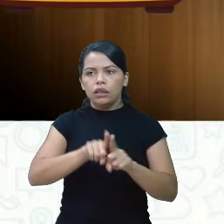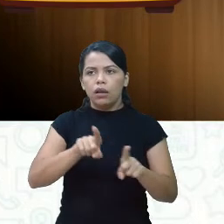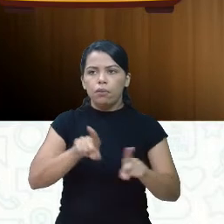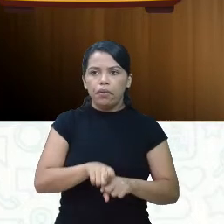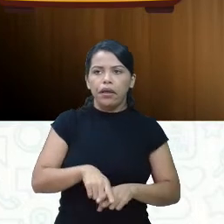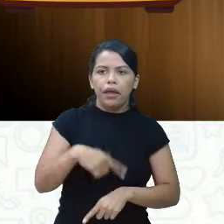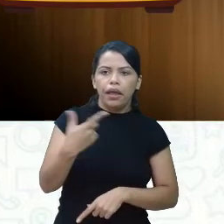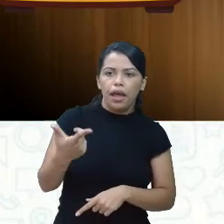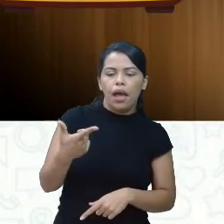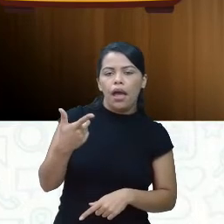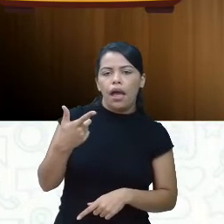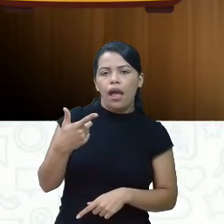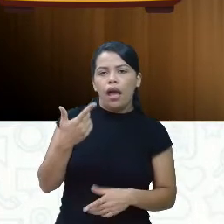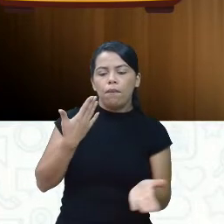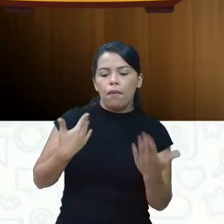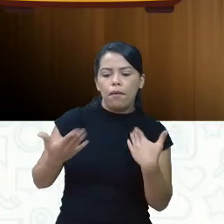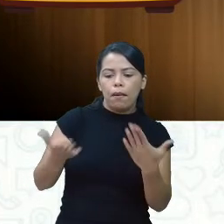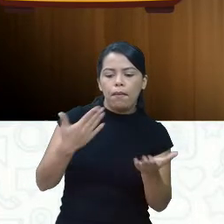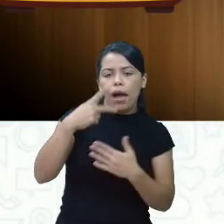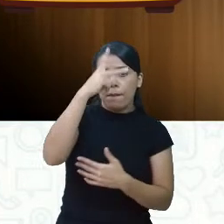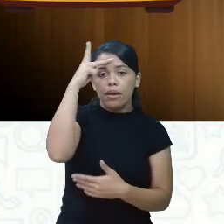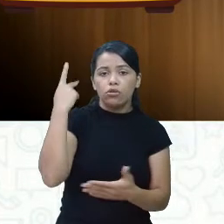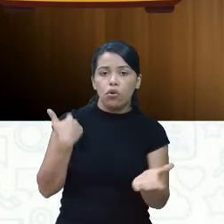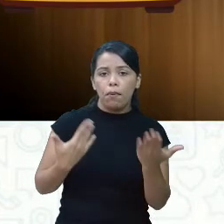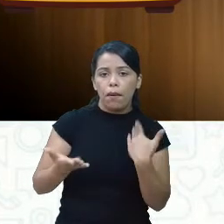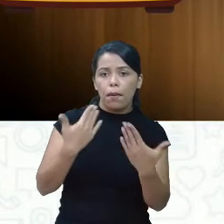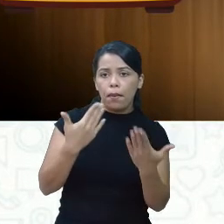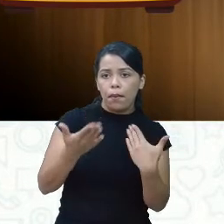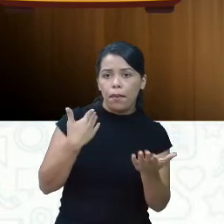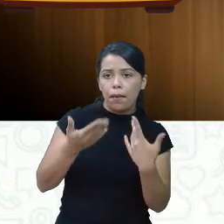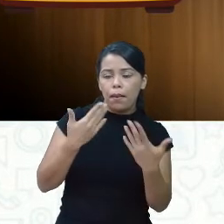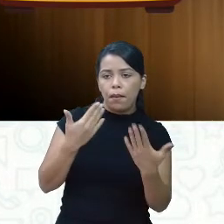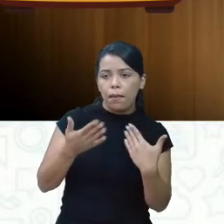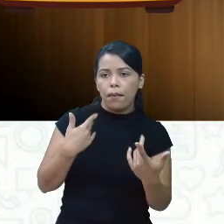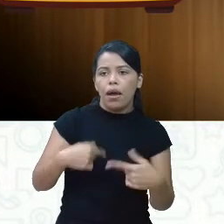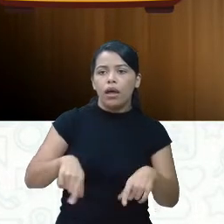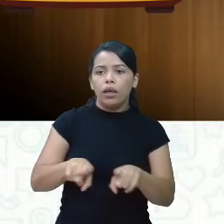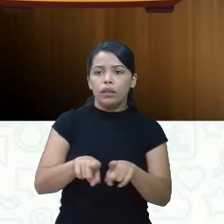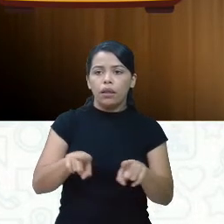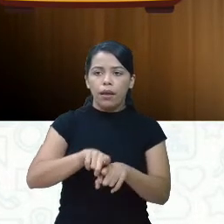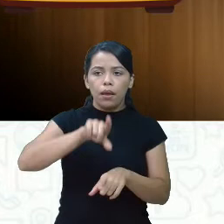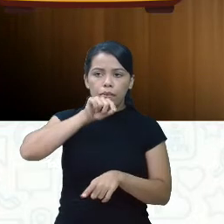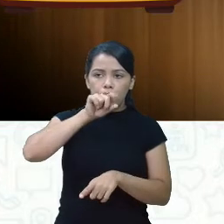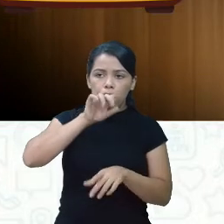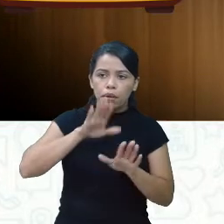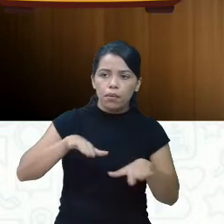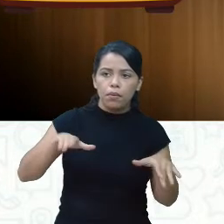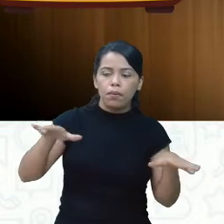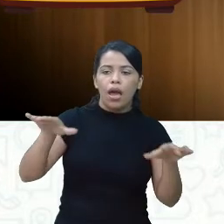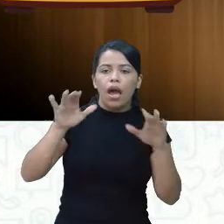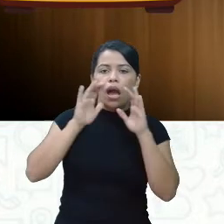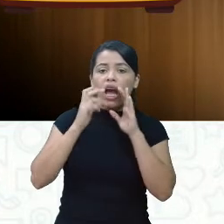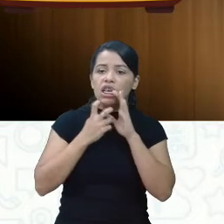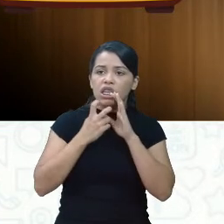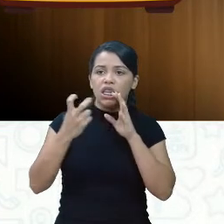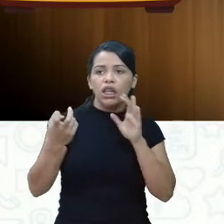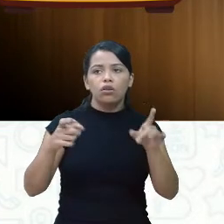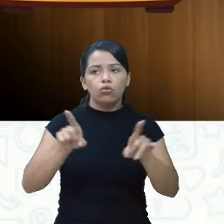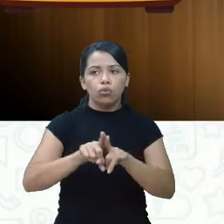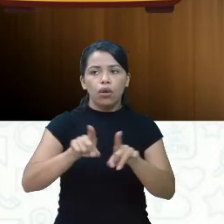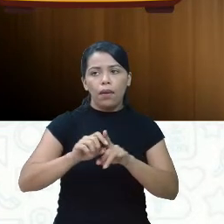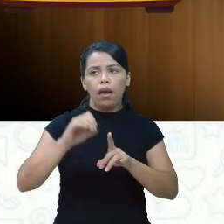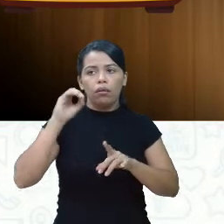reunião, o trânsito, né? O uso de aparelhos barulhentos, os aparelhos sonoros diversos,